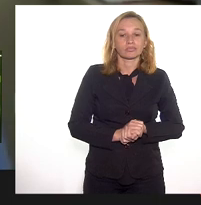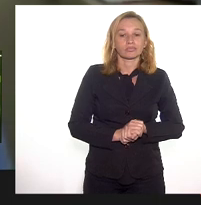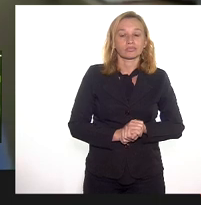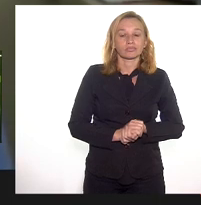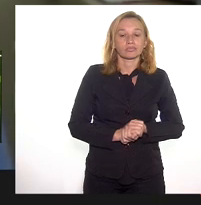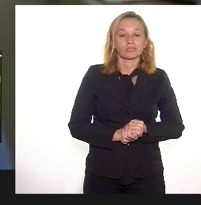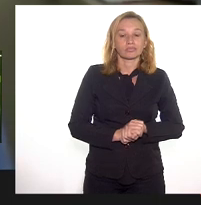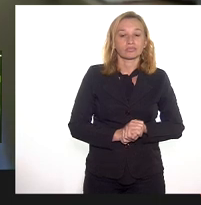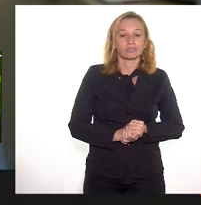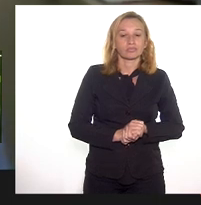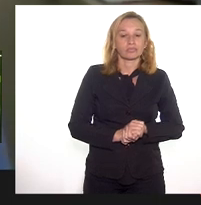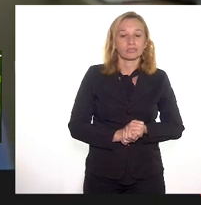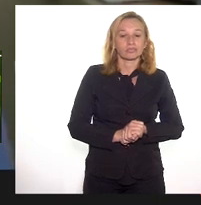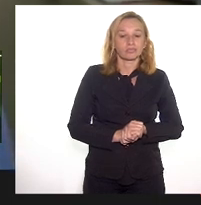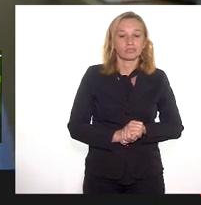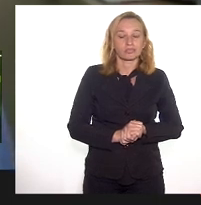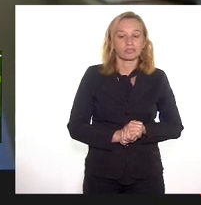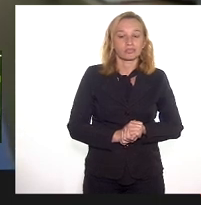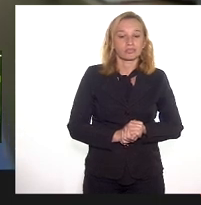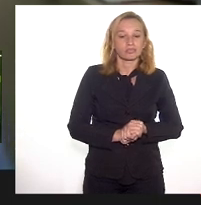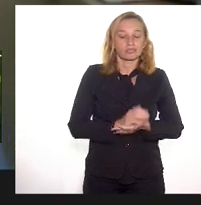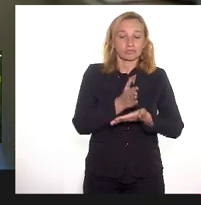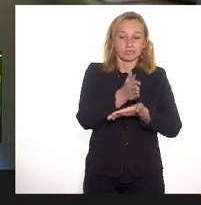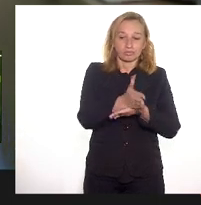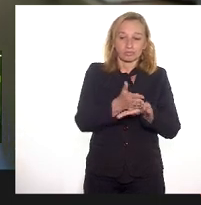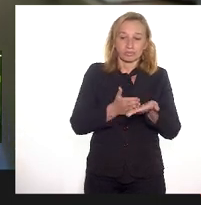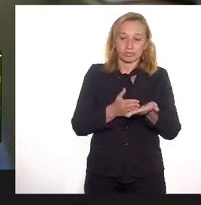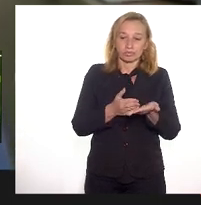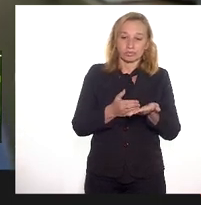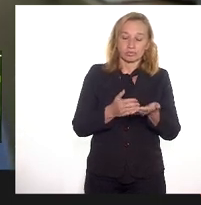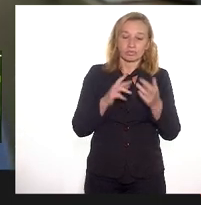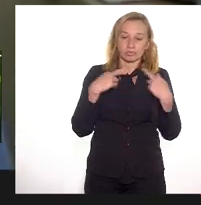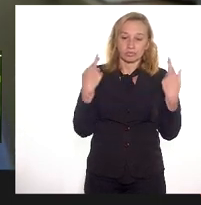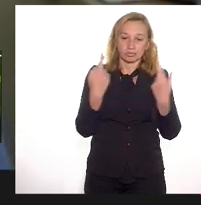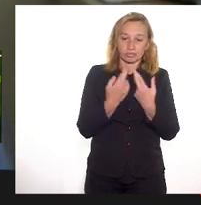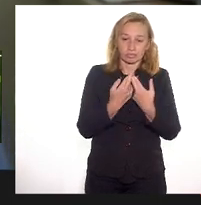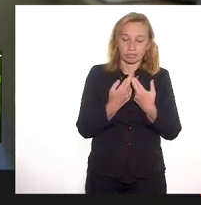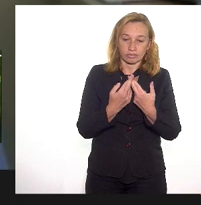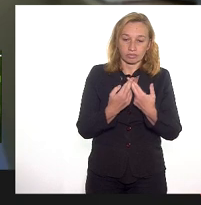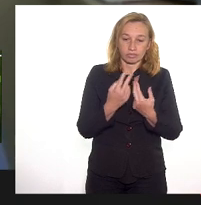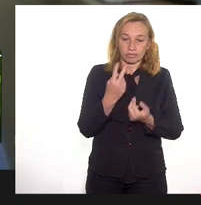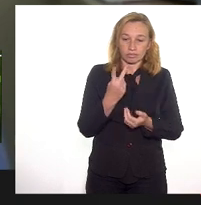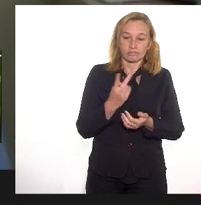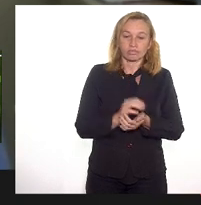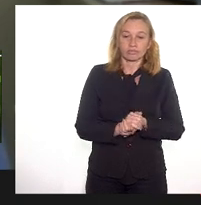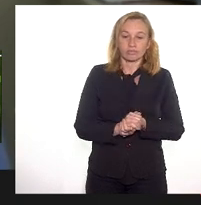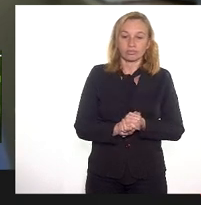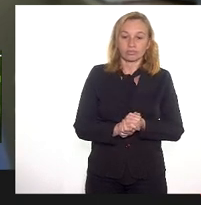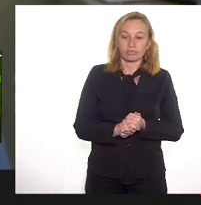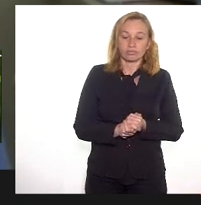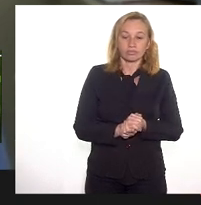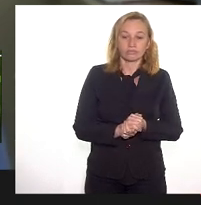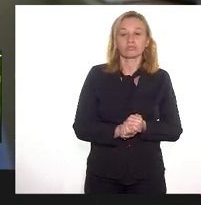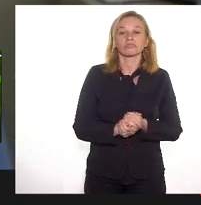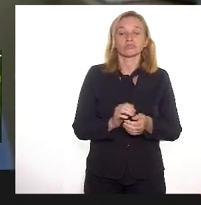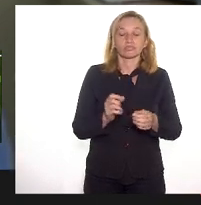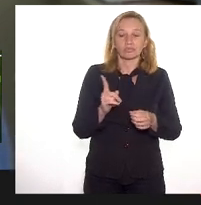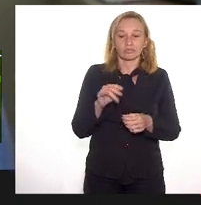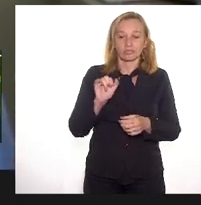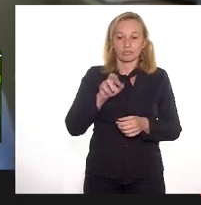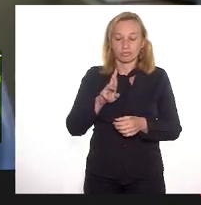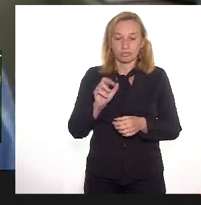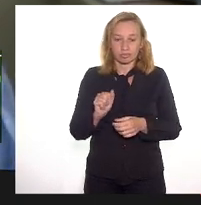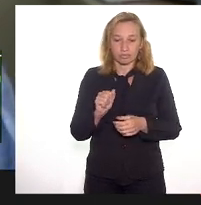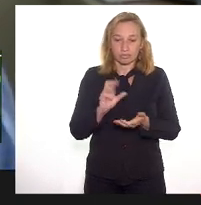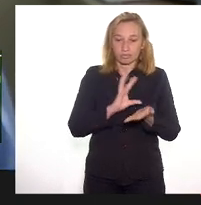sobre partir a exposição em duas e sobre o ofício da Procuradoria-Geral da República lançar em